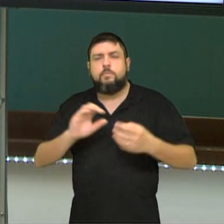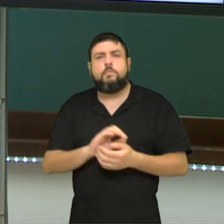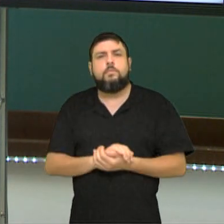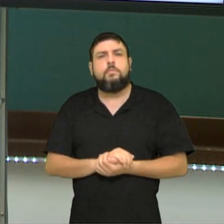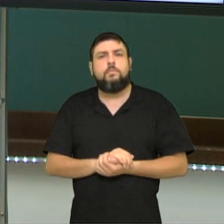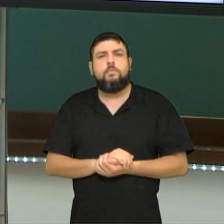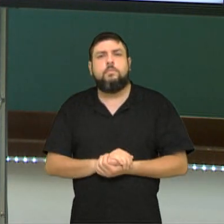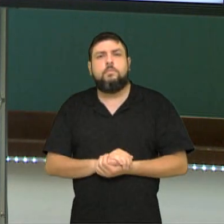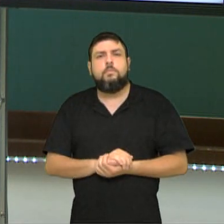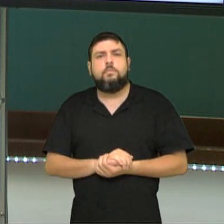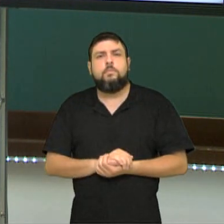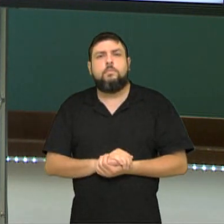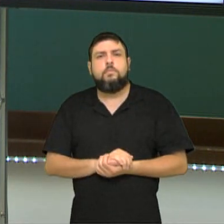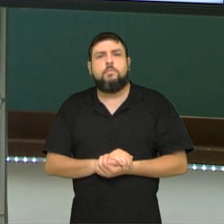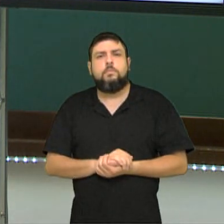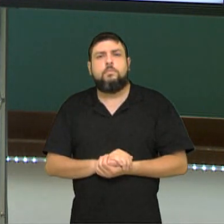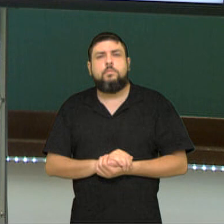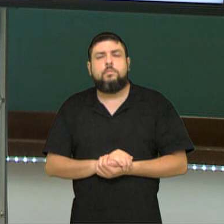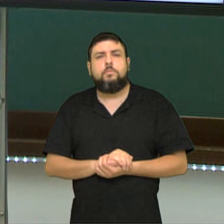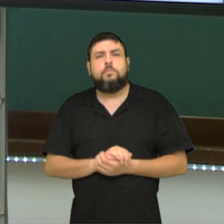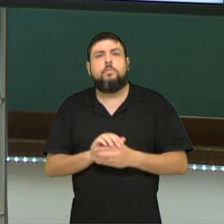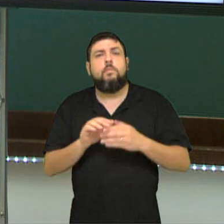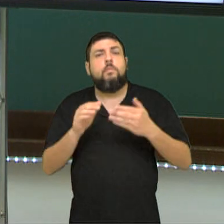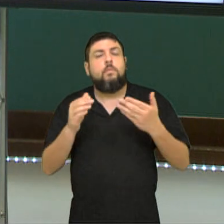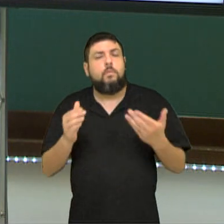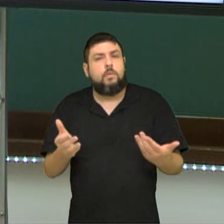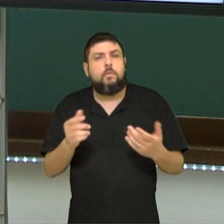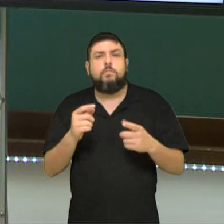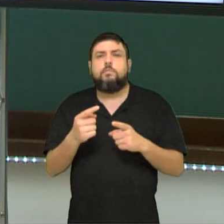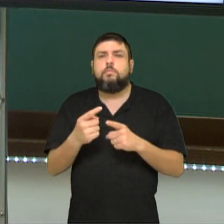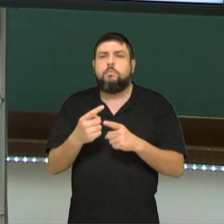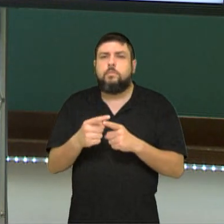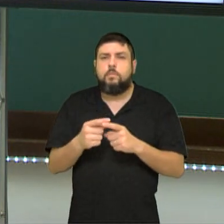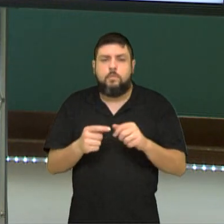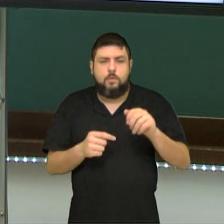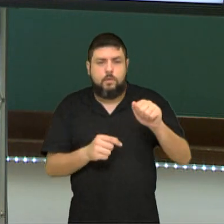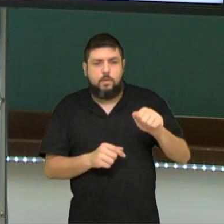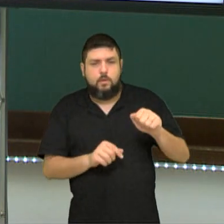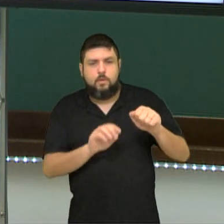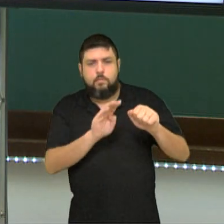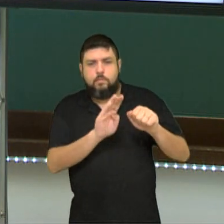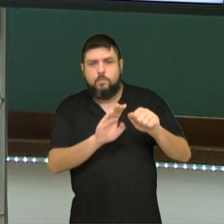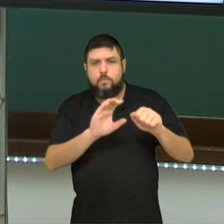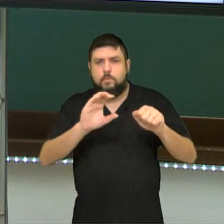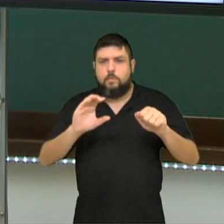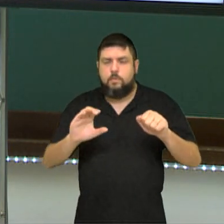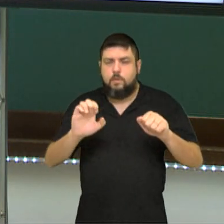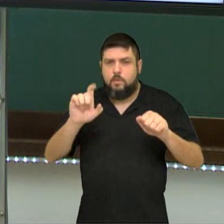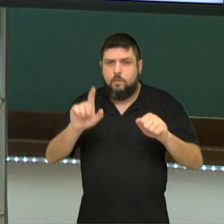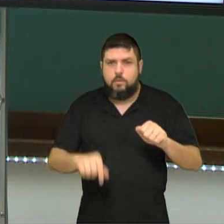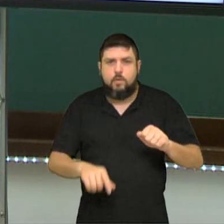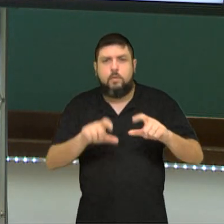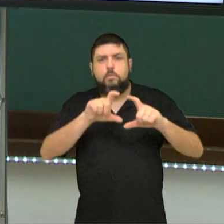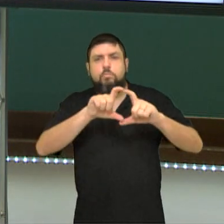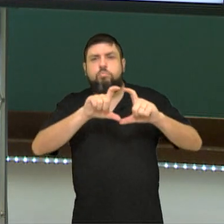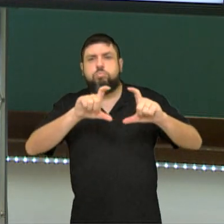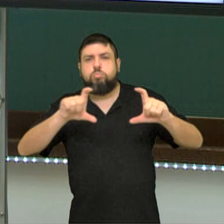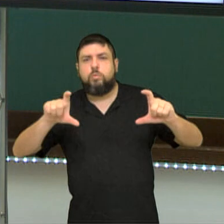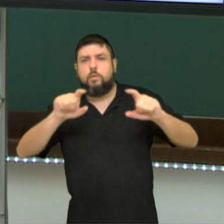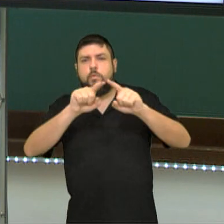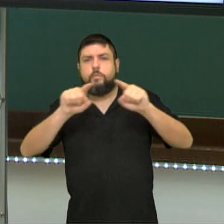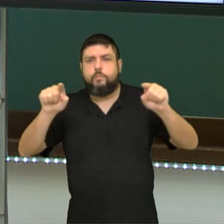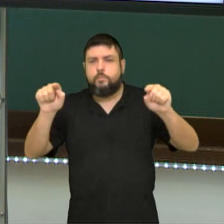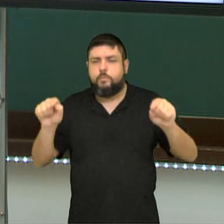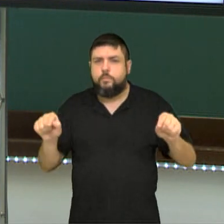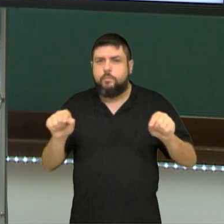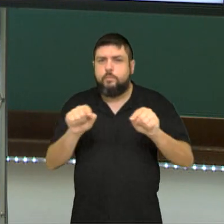3C. Porque a soma dessas medidas, A, B e C, é o comprimento do retângulo. Então, duas maneiras